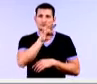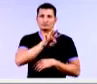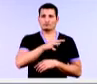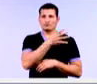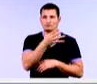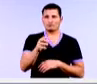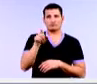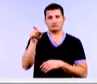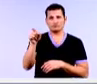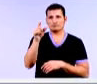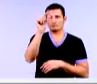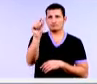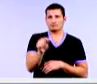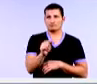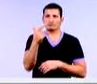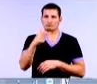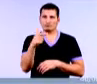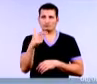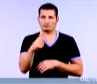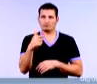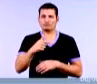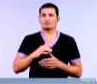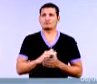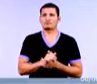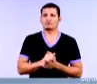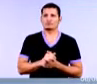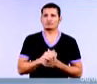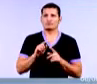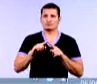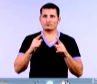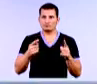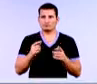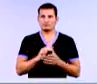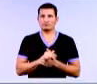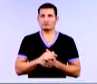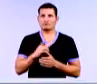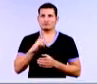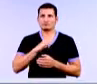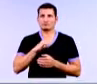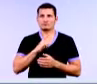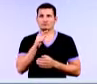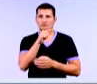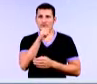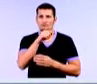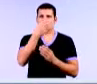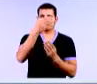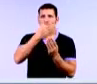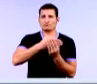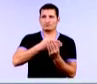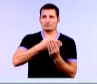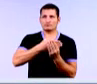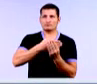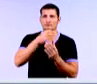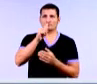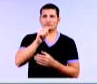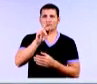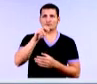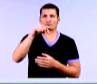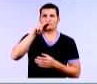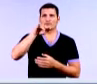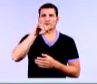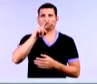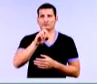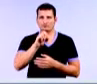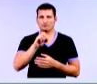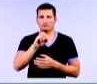ó. Não vai estar esse controle. Mas, em compensação, nós temos um explorador de arquivos, porque no Eclipse nós trabalhamos